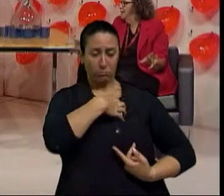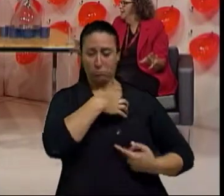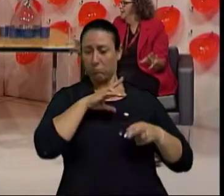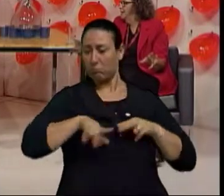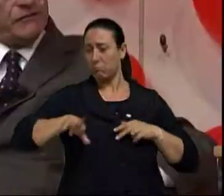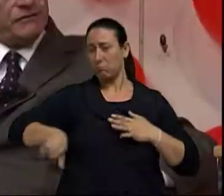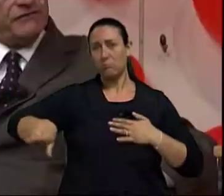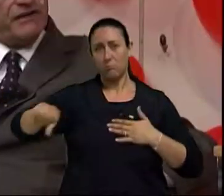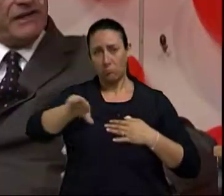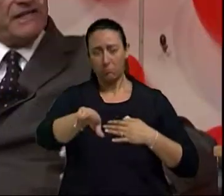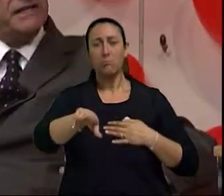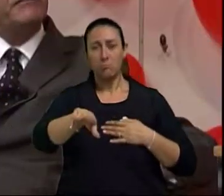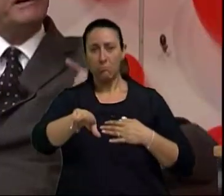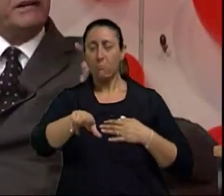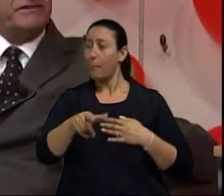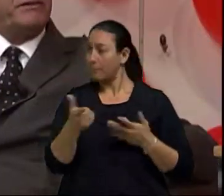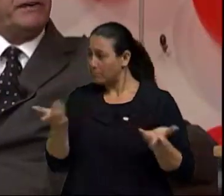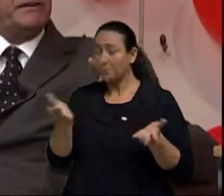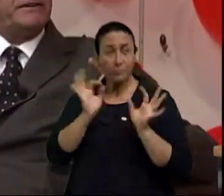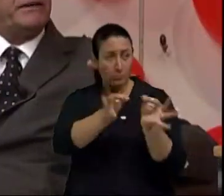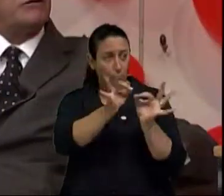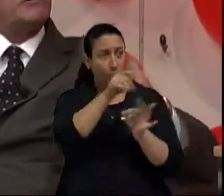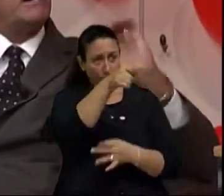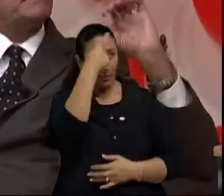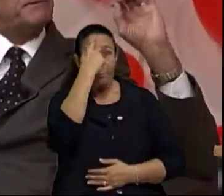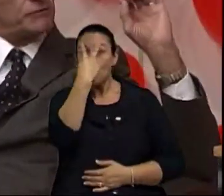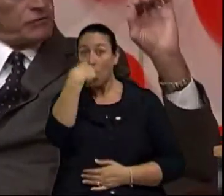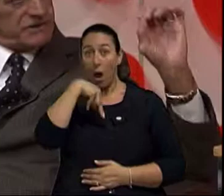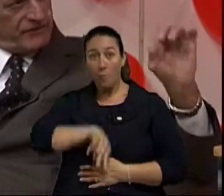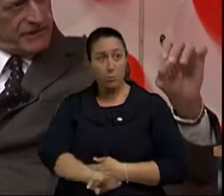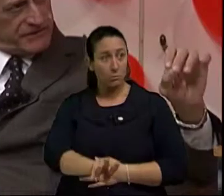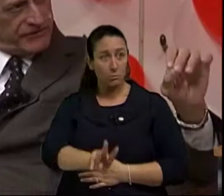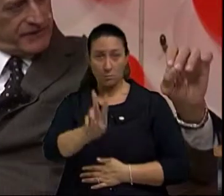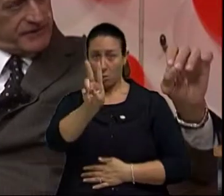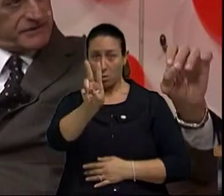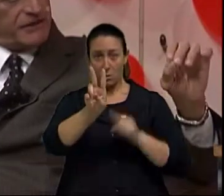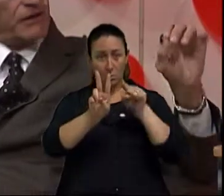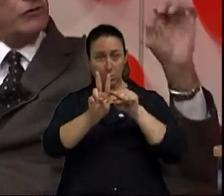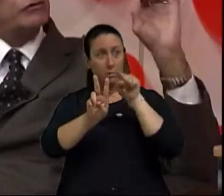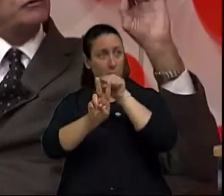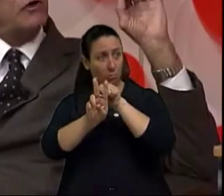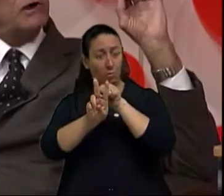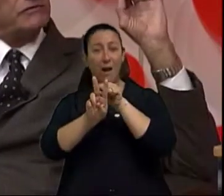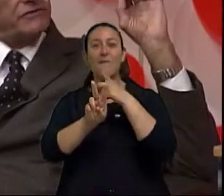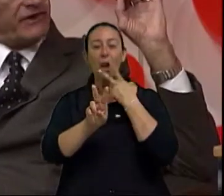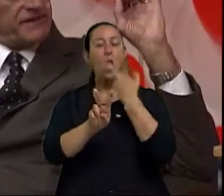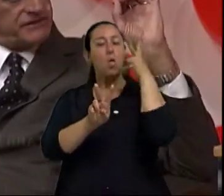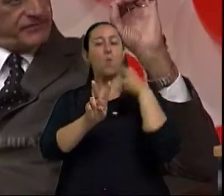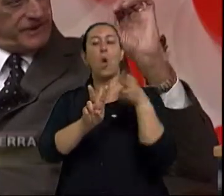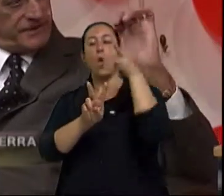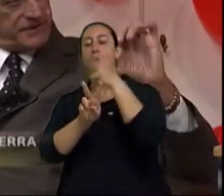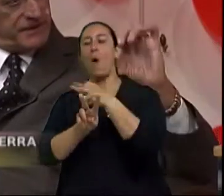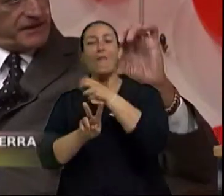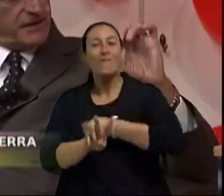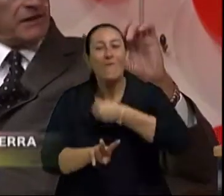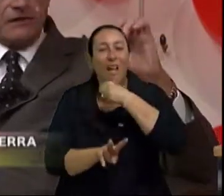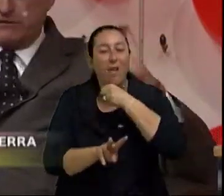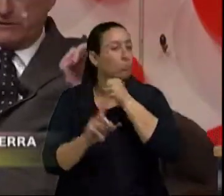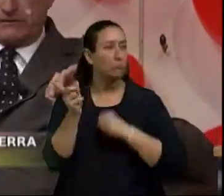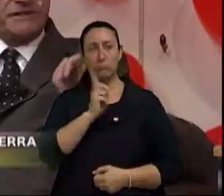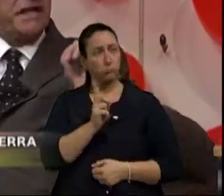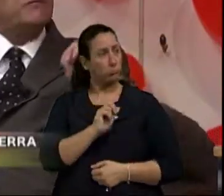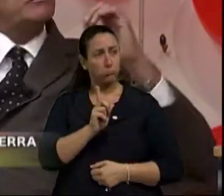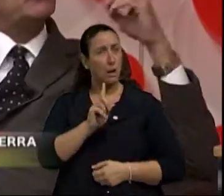Gêmeos univitelinos envelhecem diferente. As pessoas envelhecem diferente. Os órgãos envelhecem diferente. Isso é o que eu